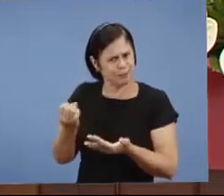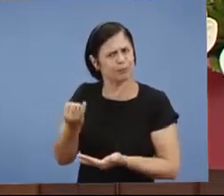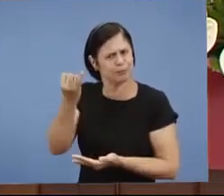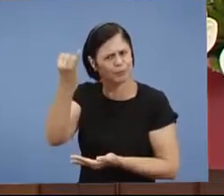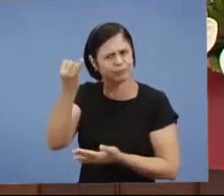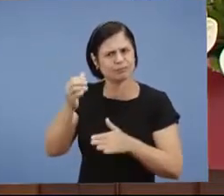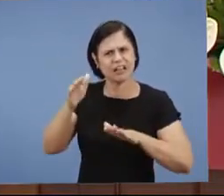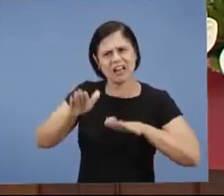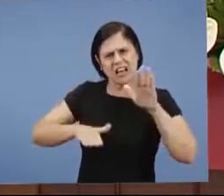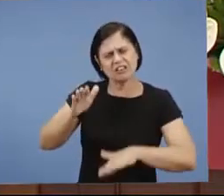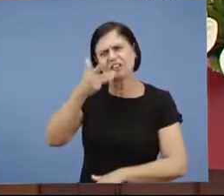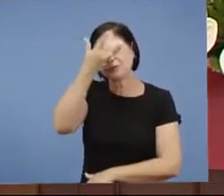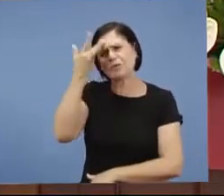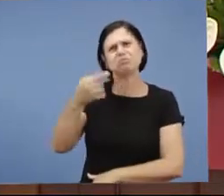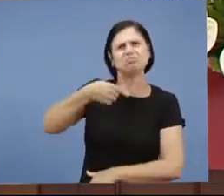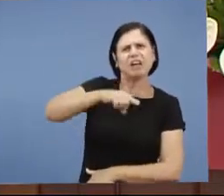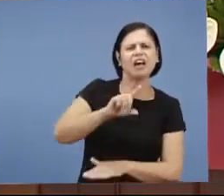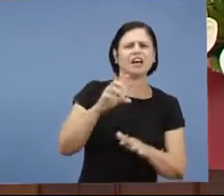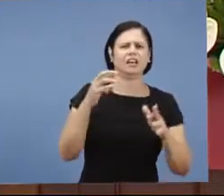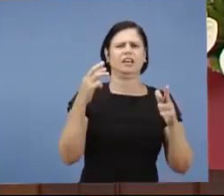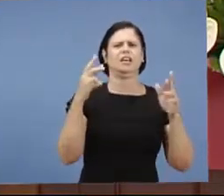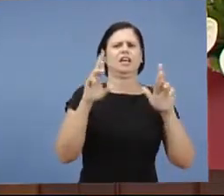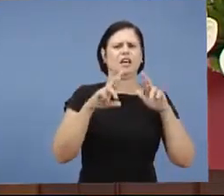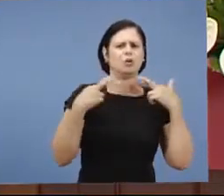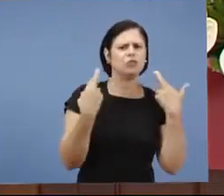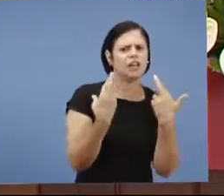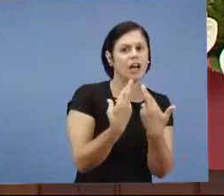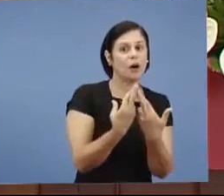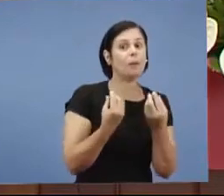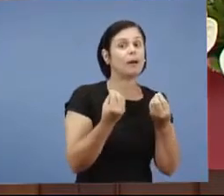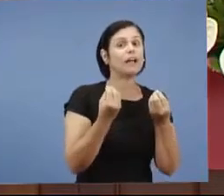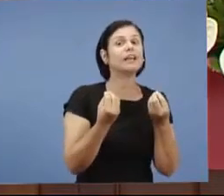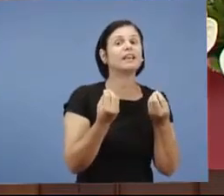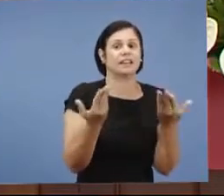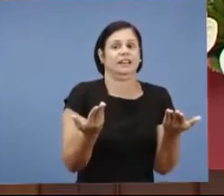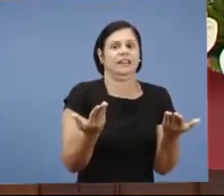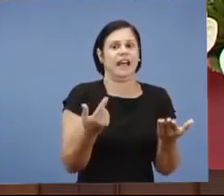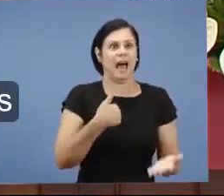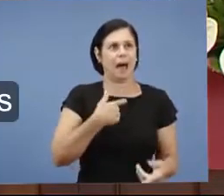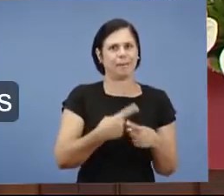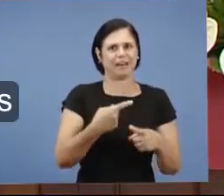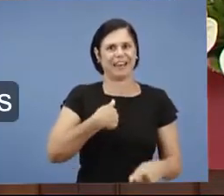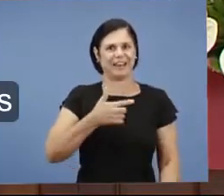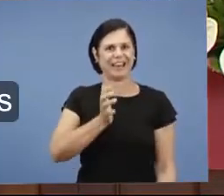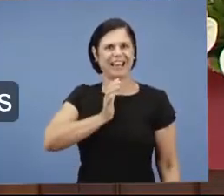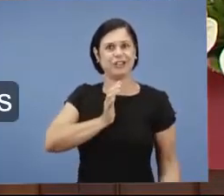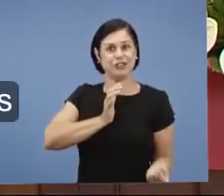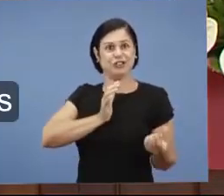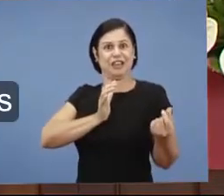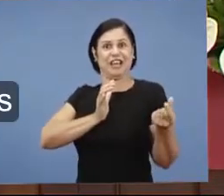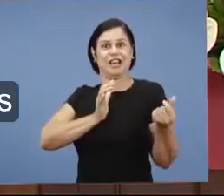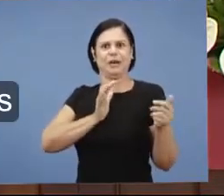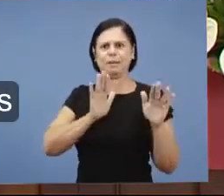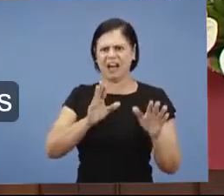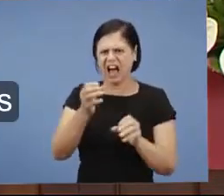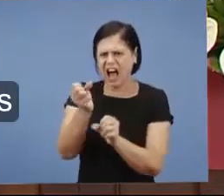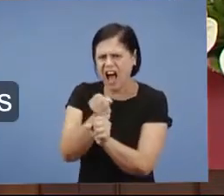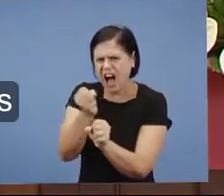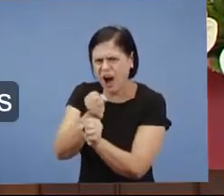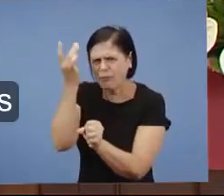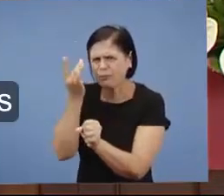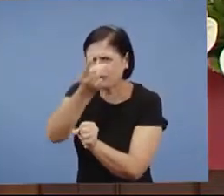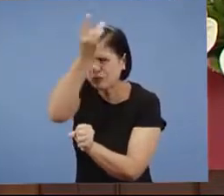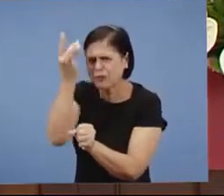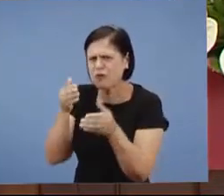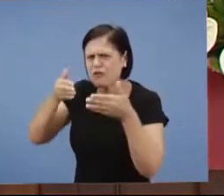às vezes, para reuniões, para receber bênção de cura, para ficar rico. A obra do Espírito não está focada nisso,